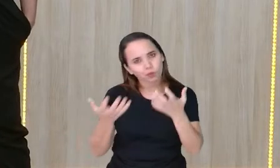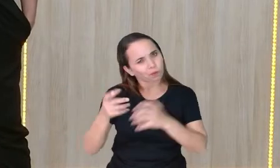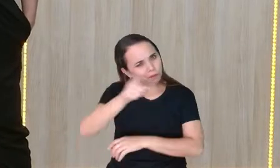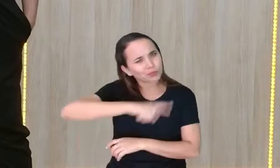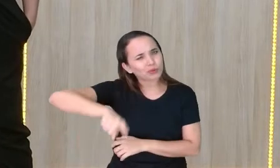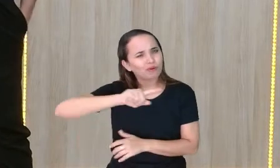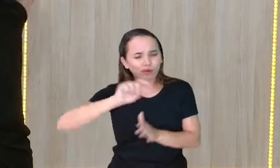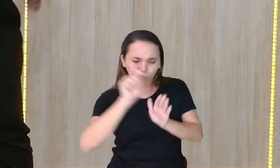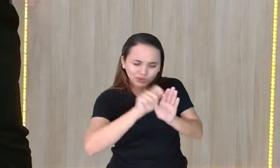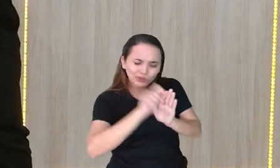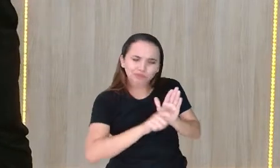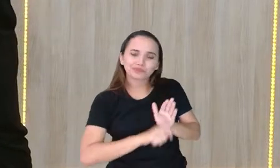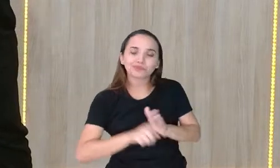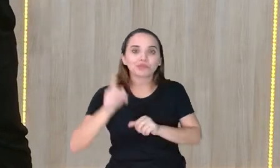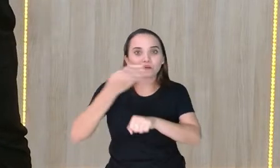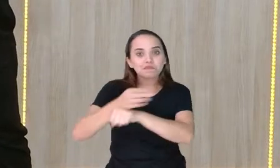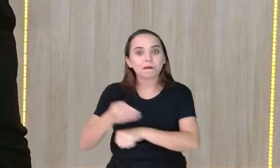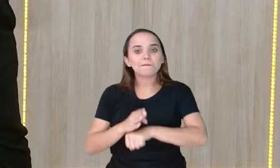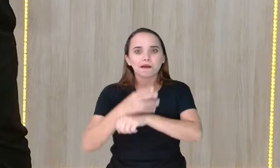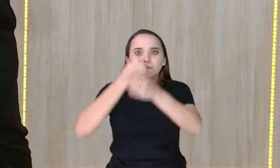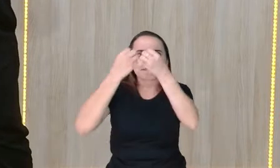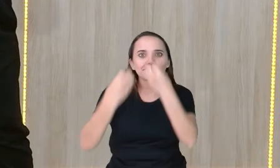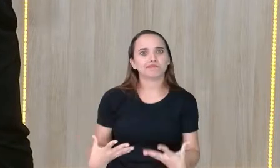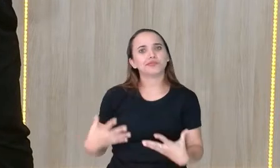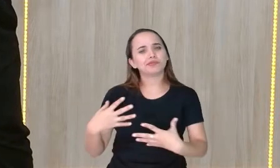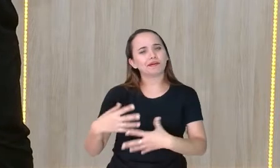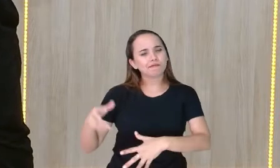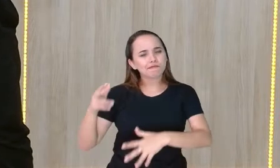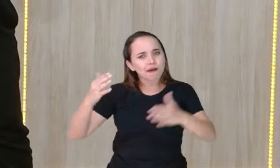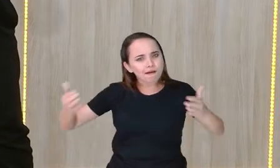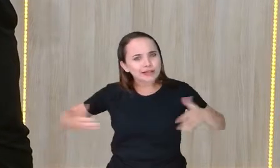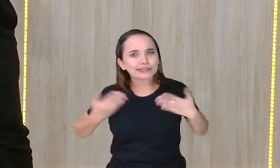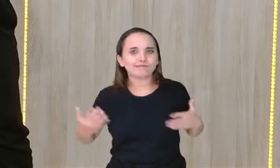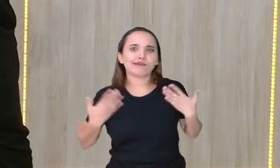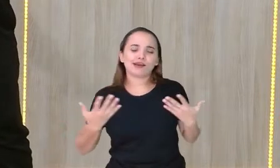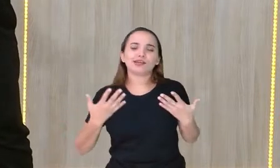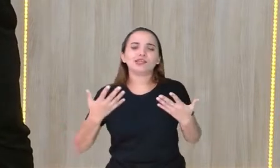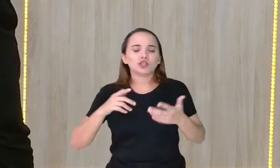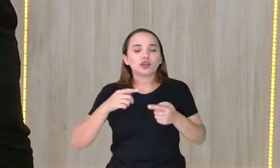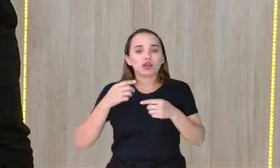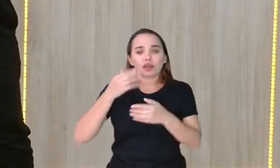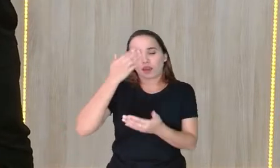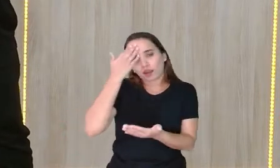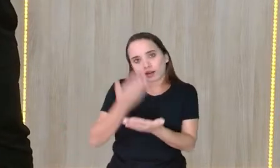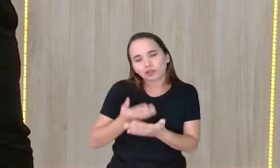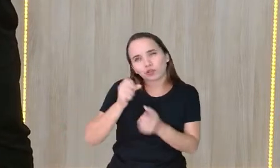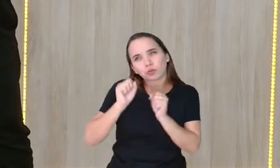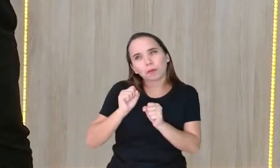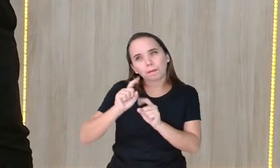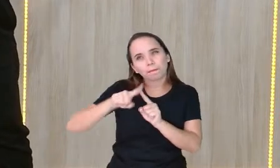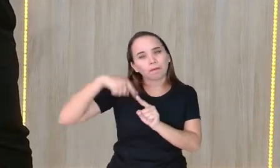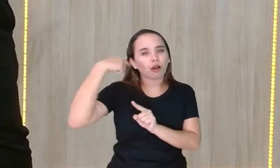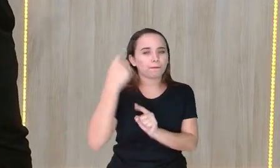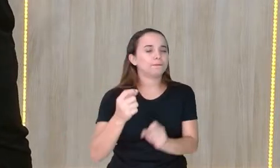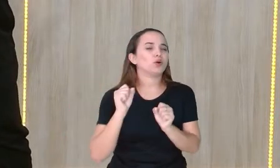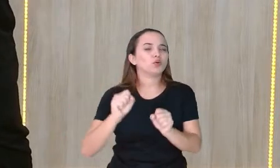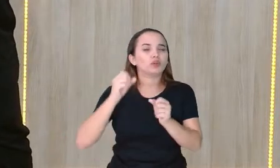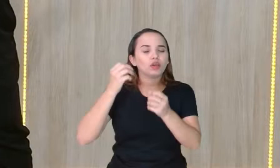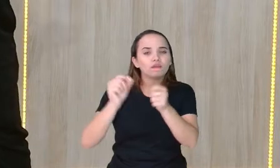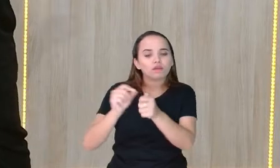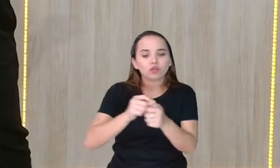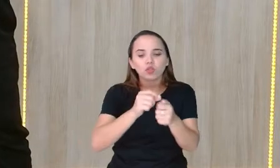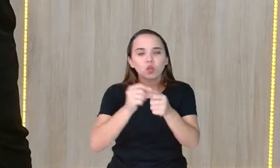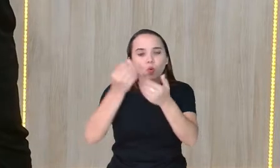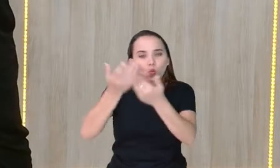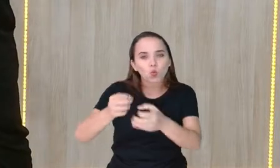exercício divertido, é um trabalho diferente com a linguagem. Quem sabe a gente não possa instituir aqui um concurso de mini contos. Me digam aí, me digam